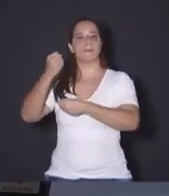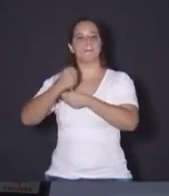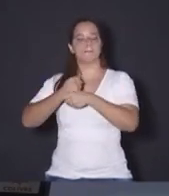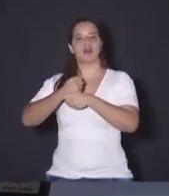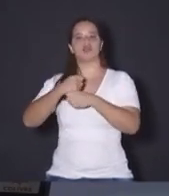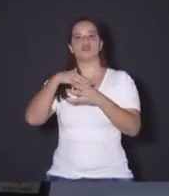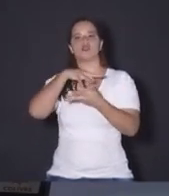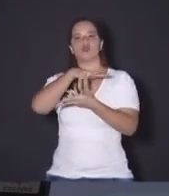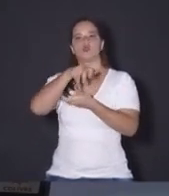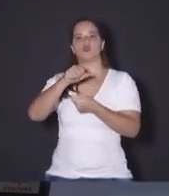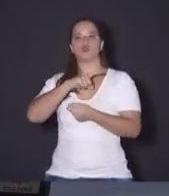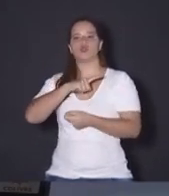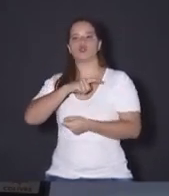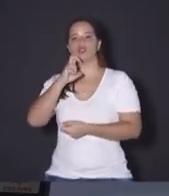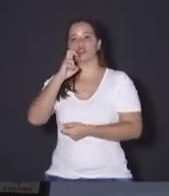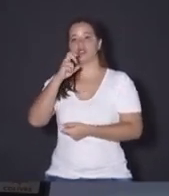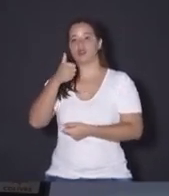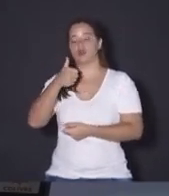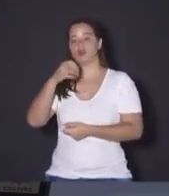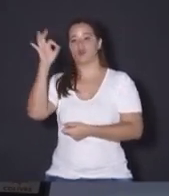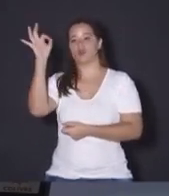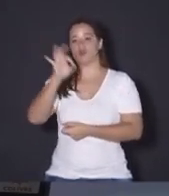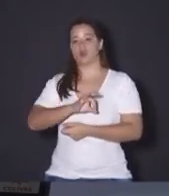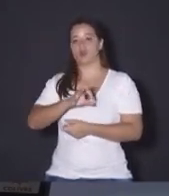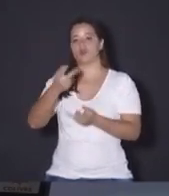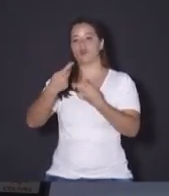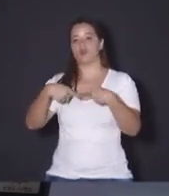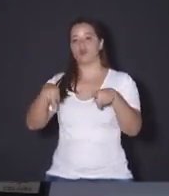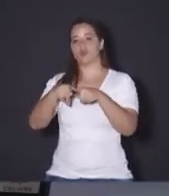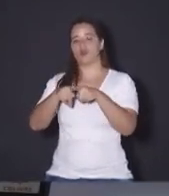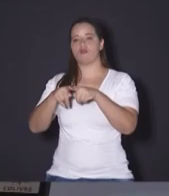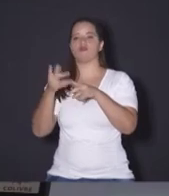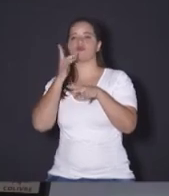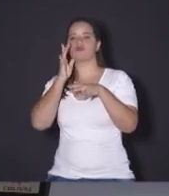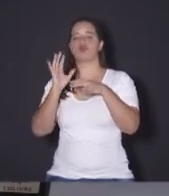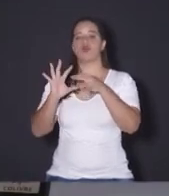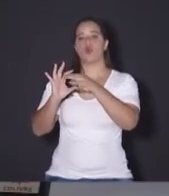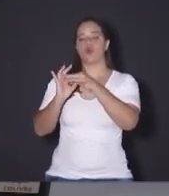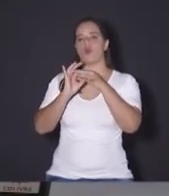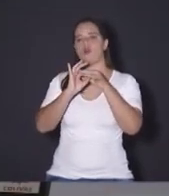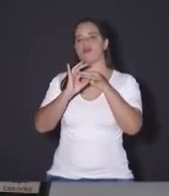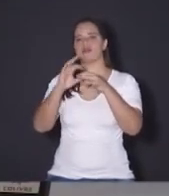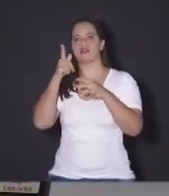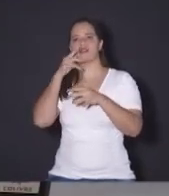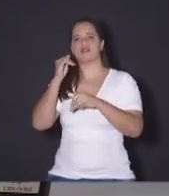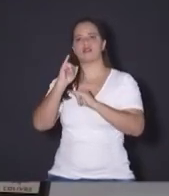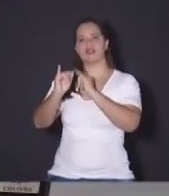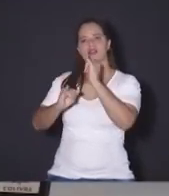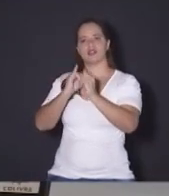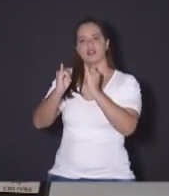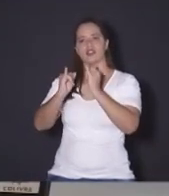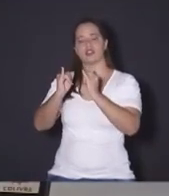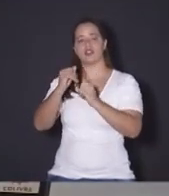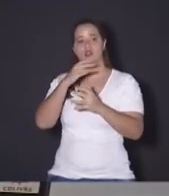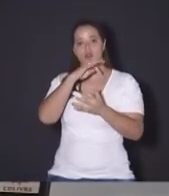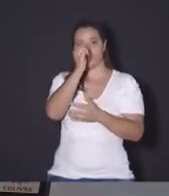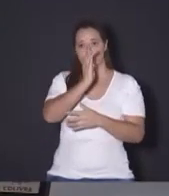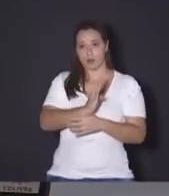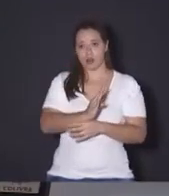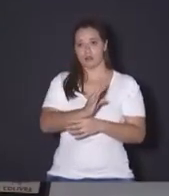mundo tinha 51 por cento de sua população conectada à internet e no brasil 68%